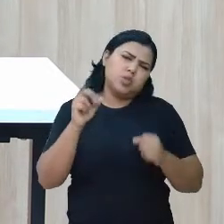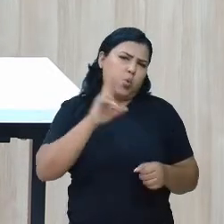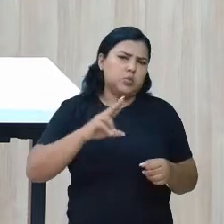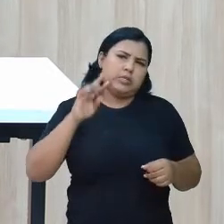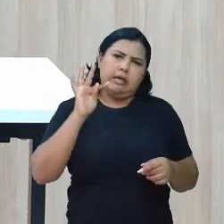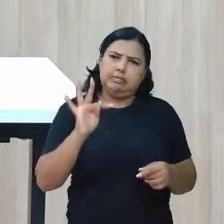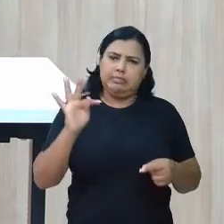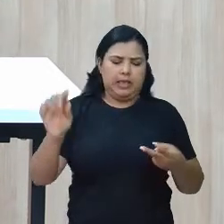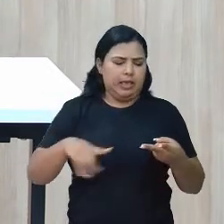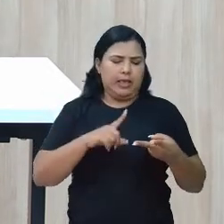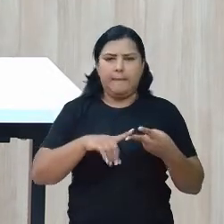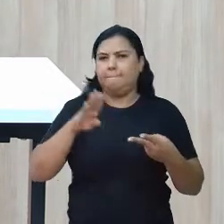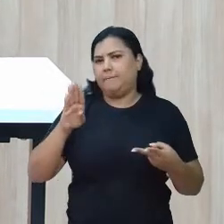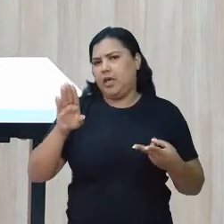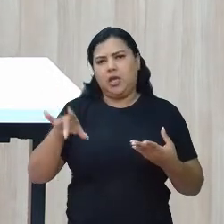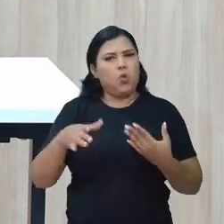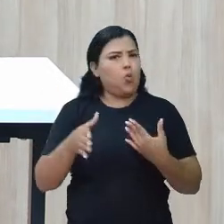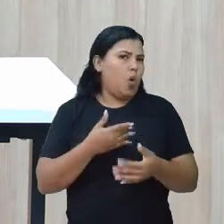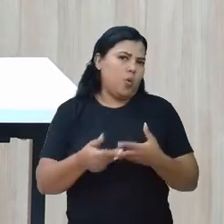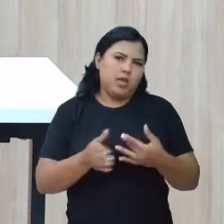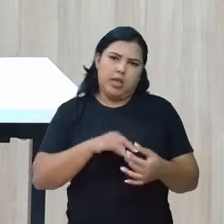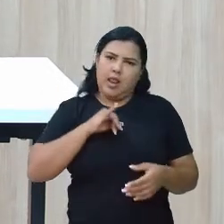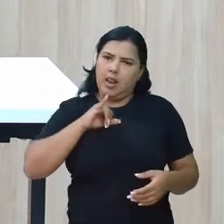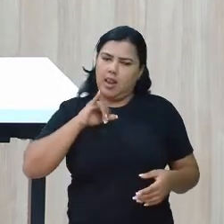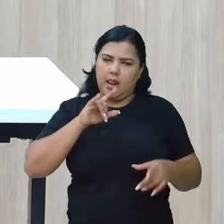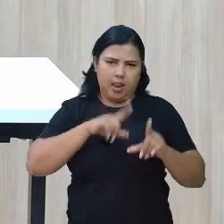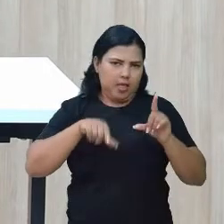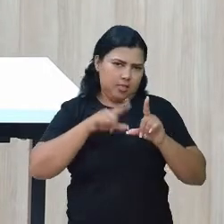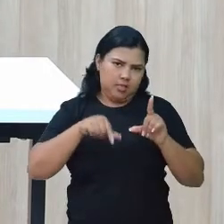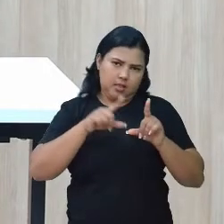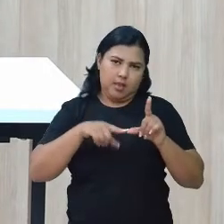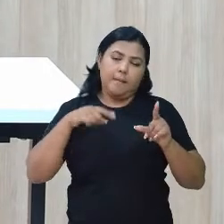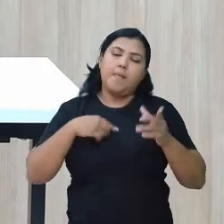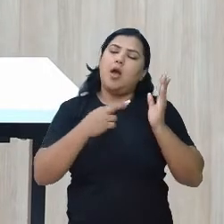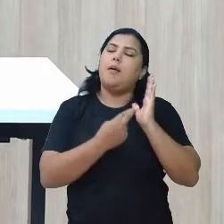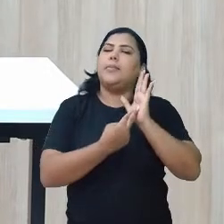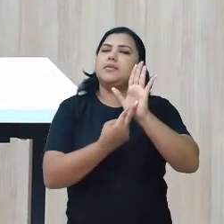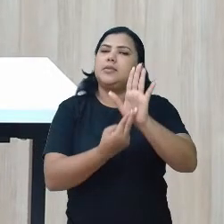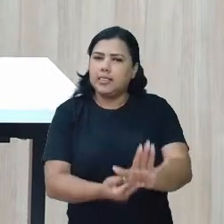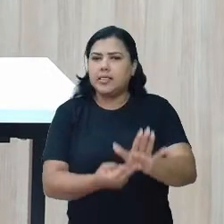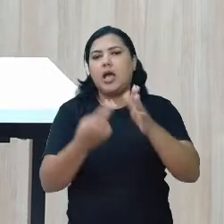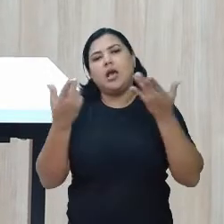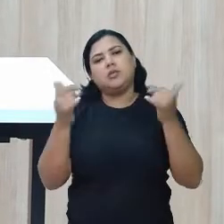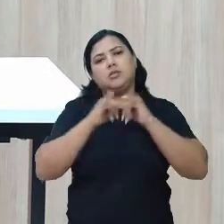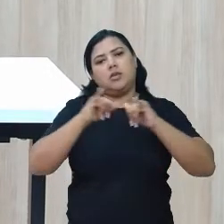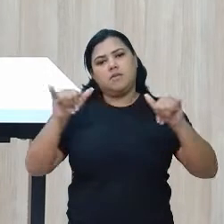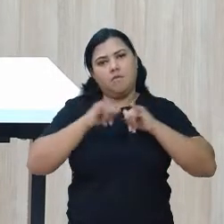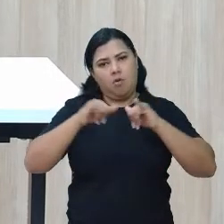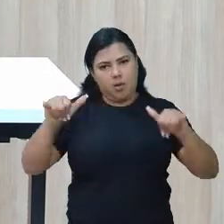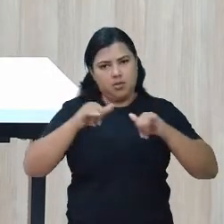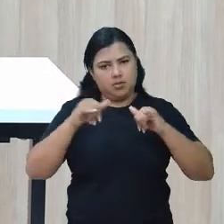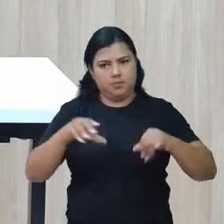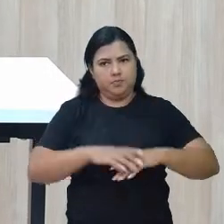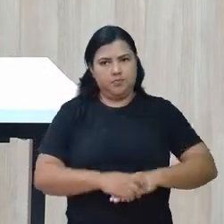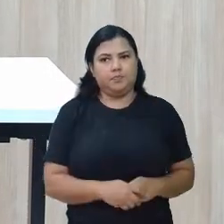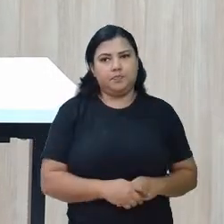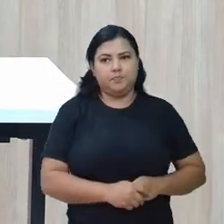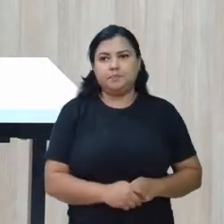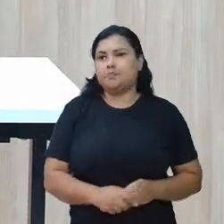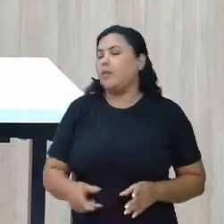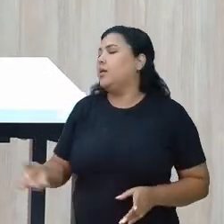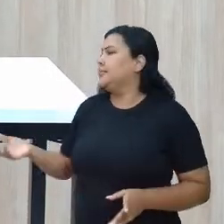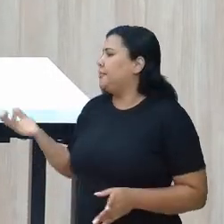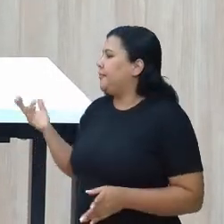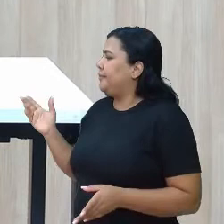letra T de Tiago, B de Briane, utilizado qualquer letra para representar essa informação desconhecida. Então,